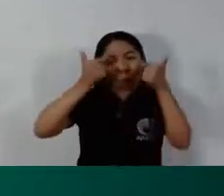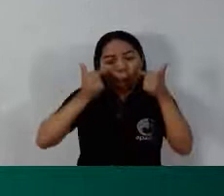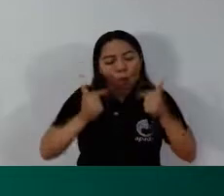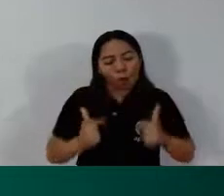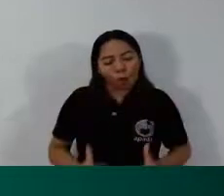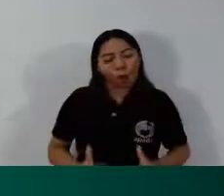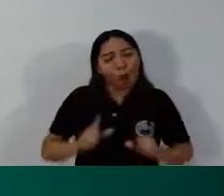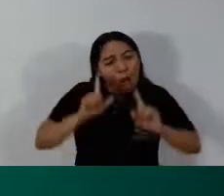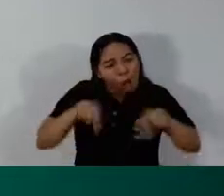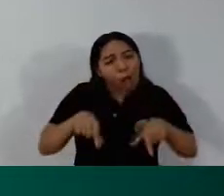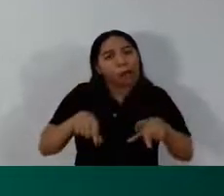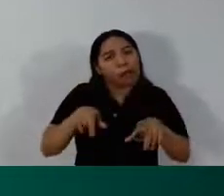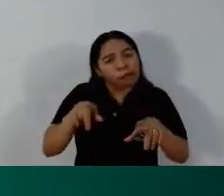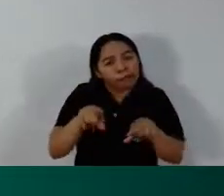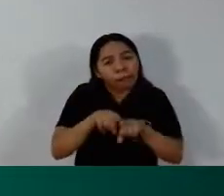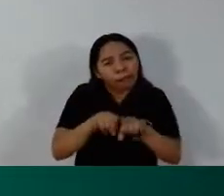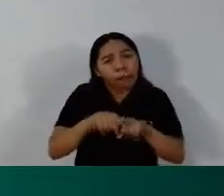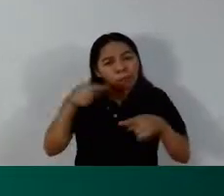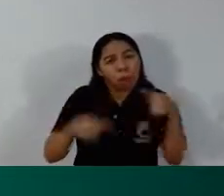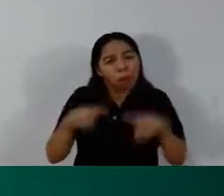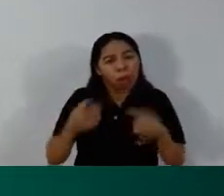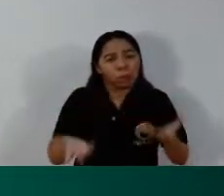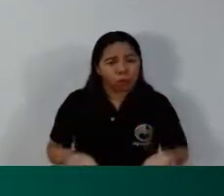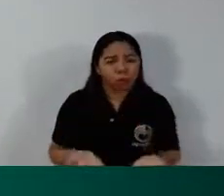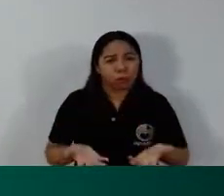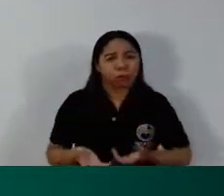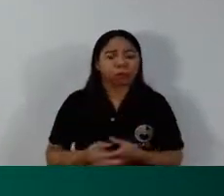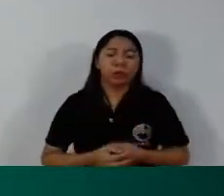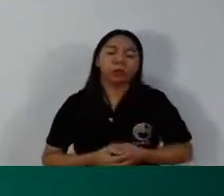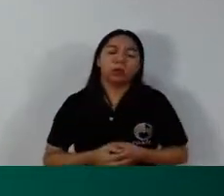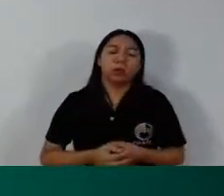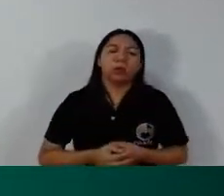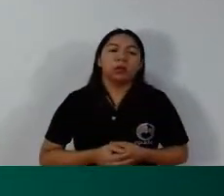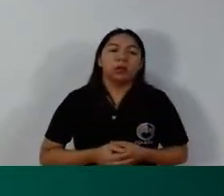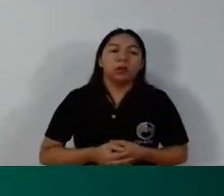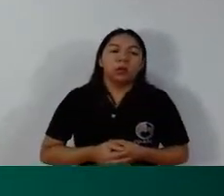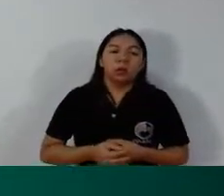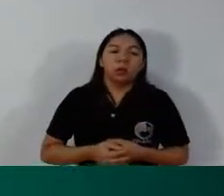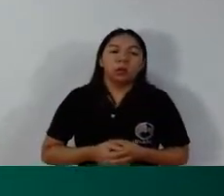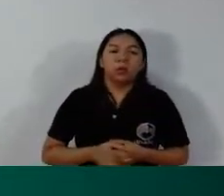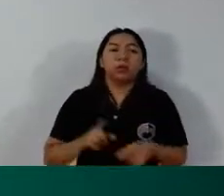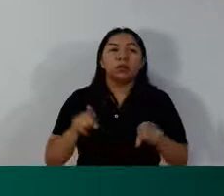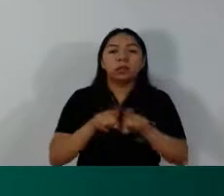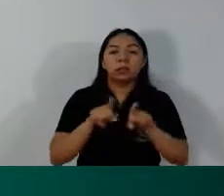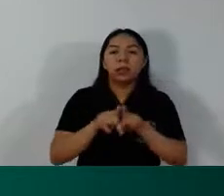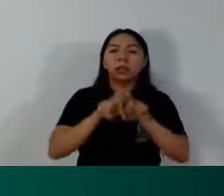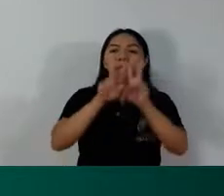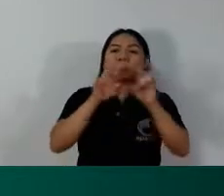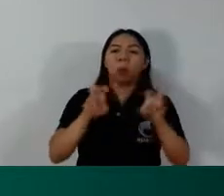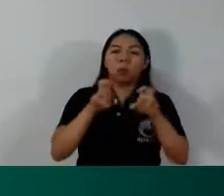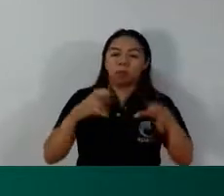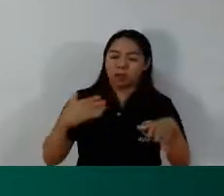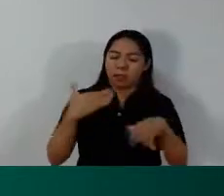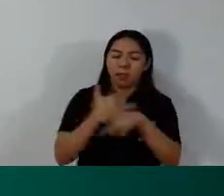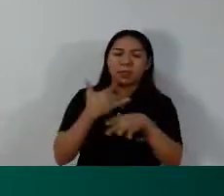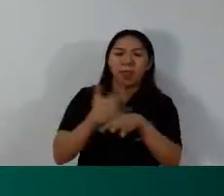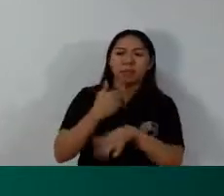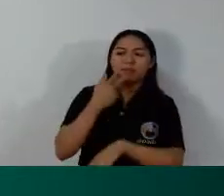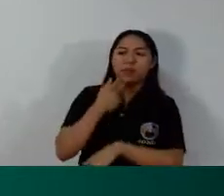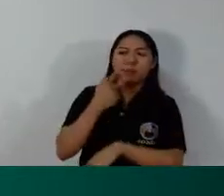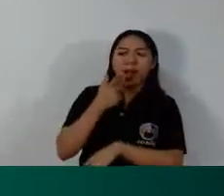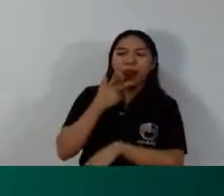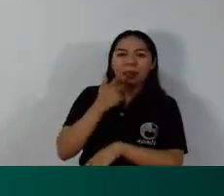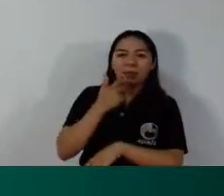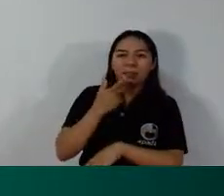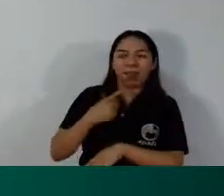Claro não fala dos três aqui né é essa percepção da Cidade Viva é isso é muito importante